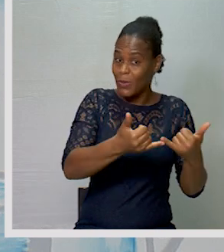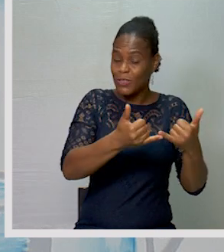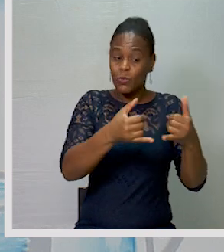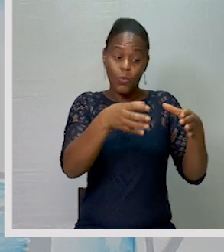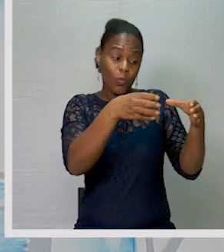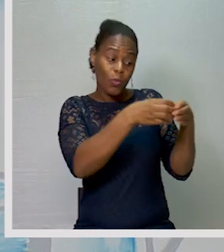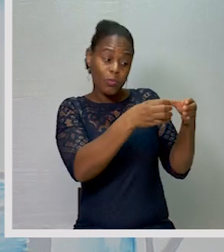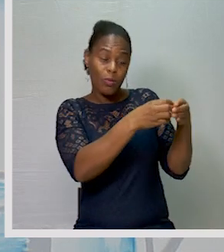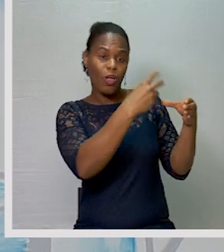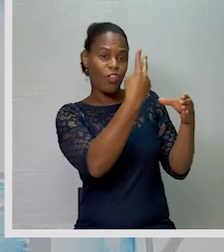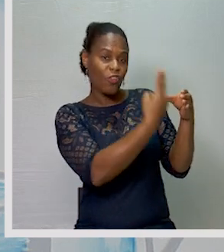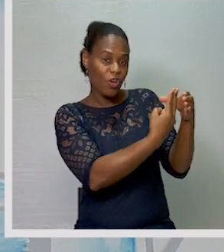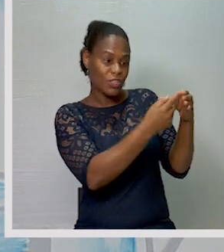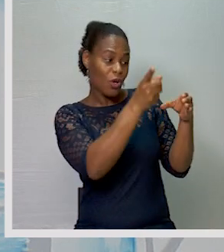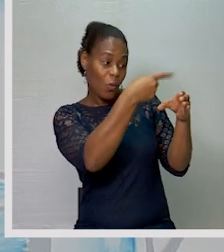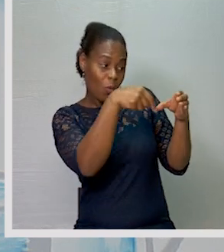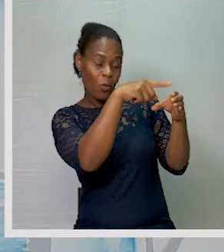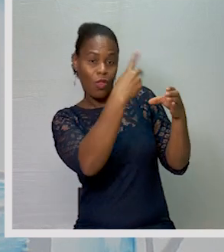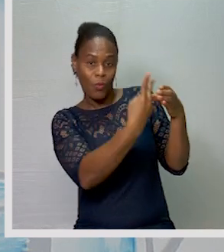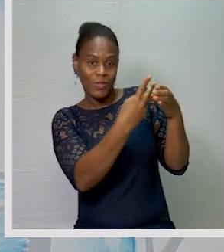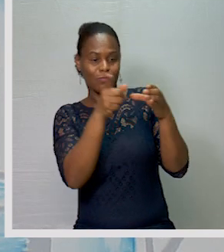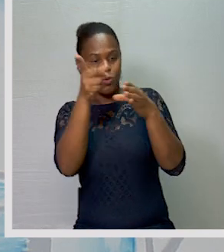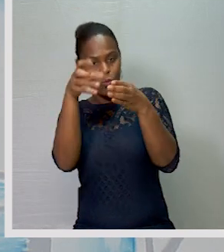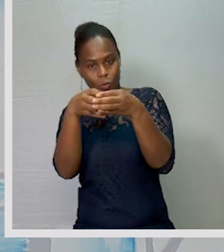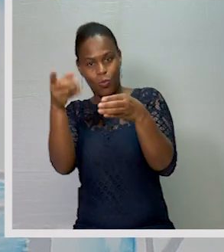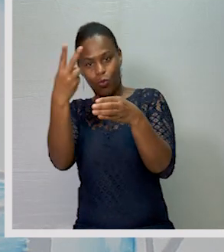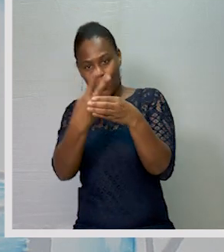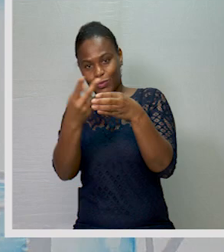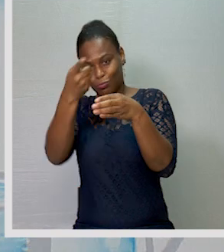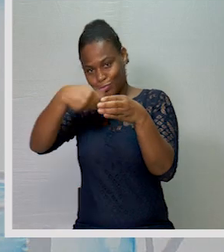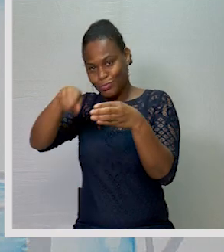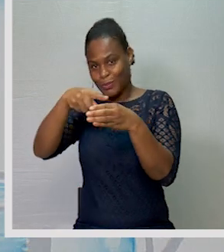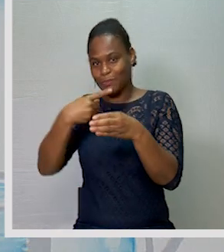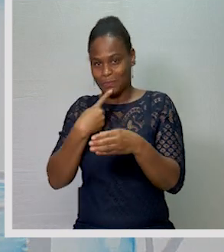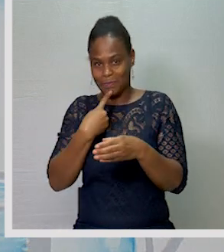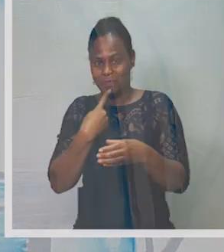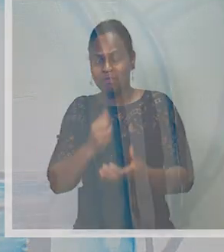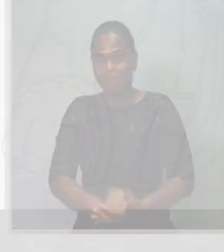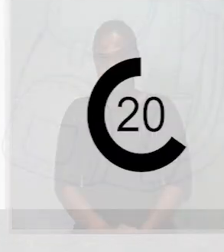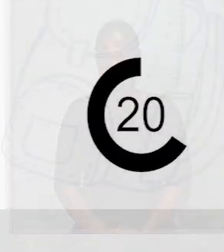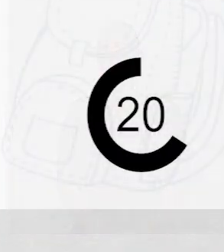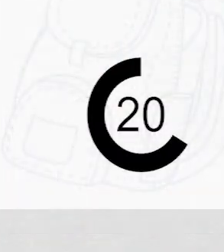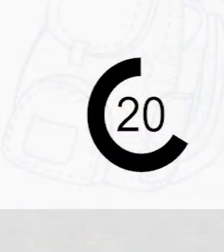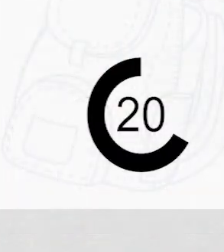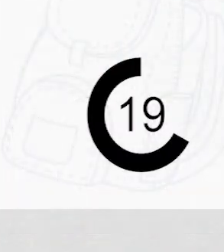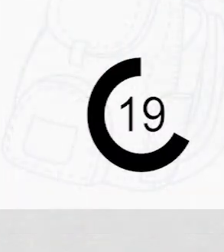circular ou formar grupos de 2 mangas. Já terminaram o desenho das bolinhas?